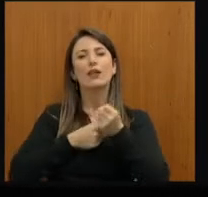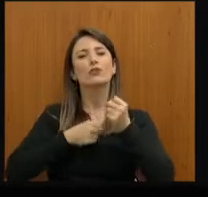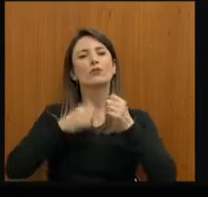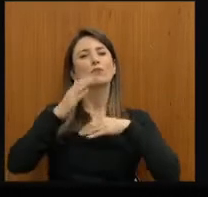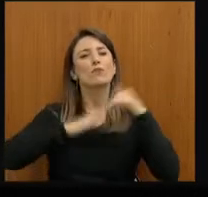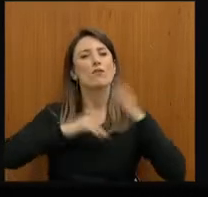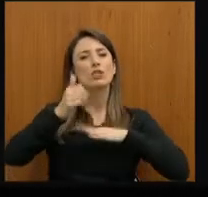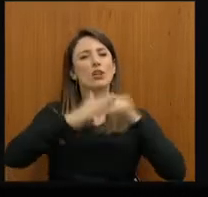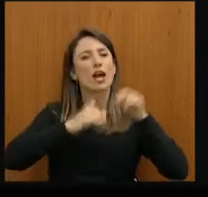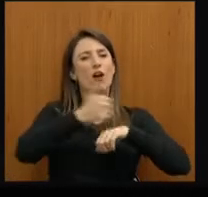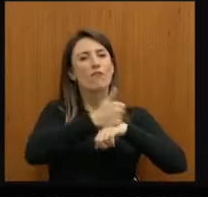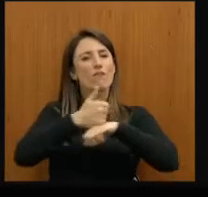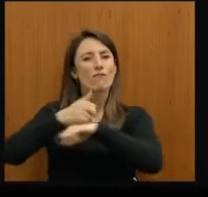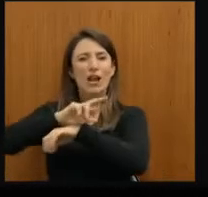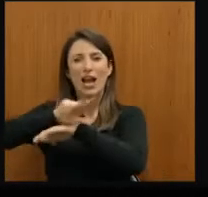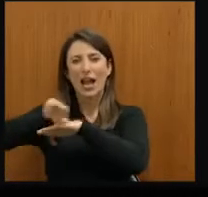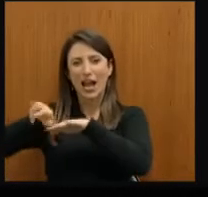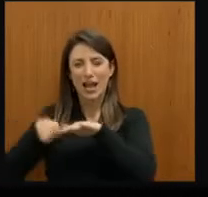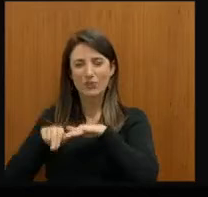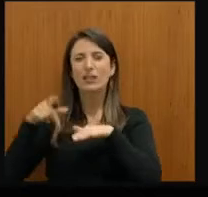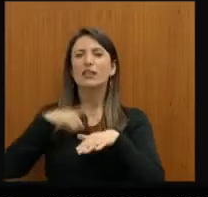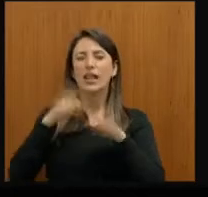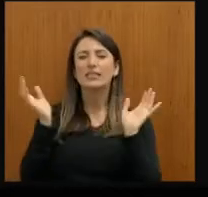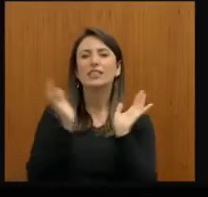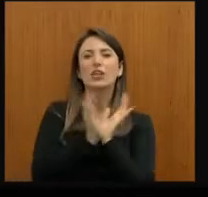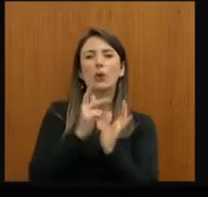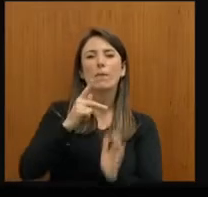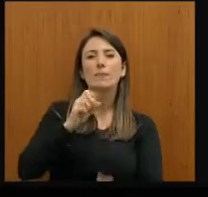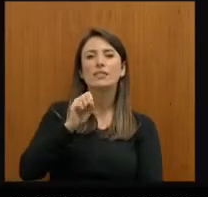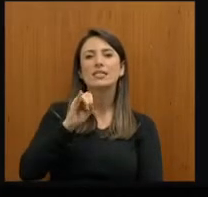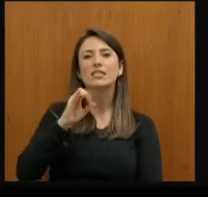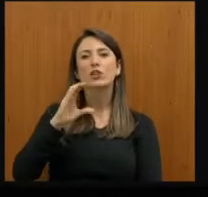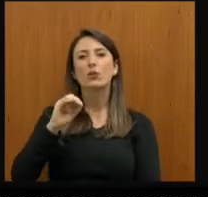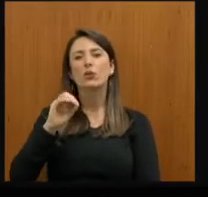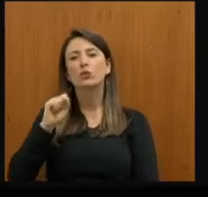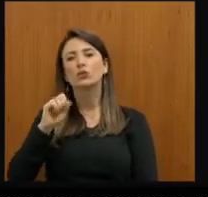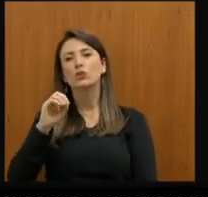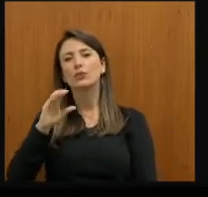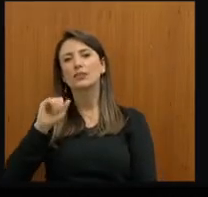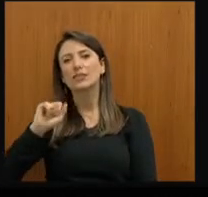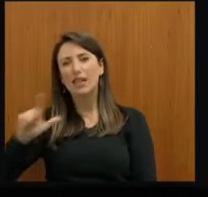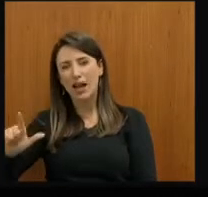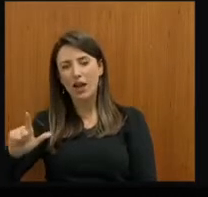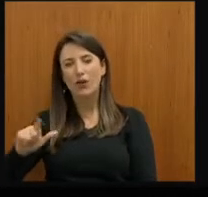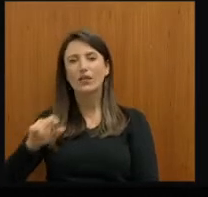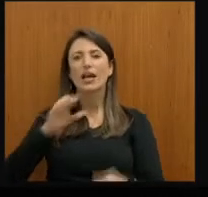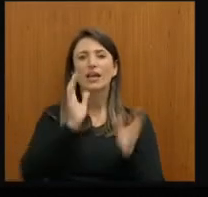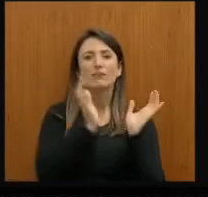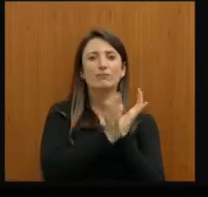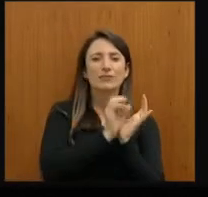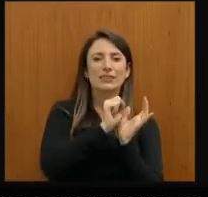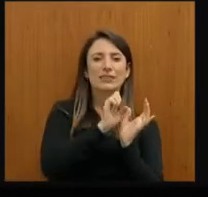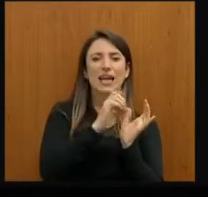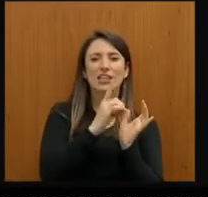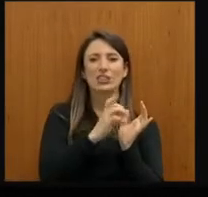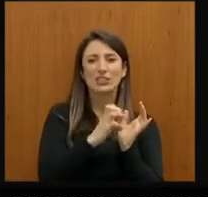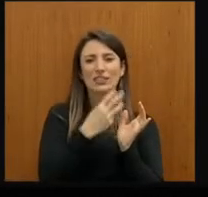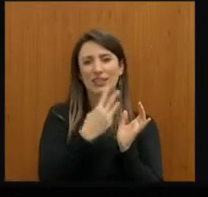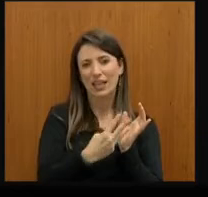é nós contamos com o setor social aí na sede três da Defensoria e essa essa